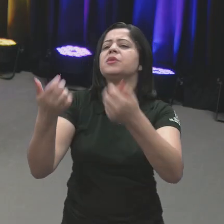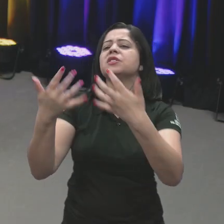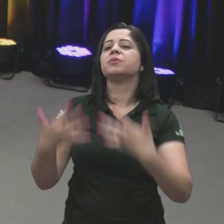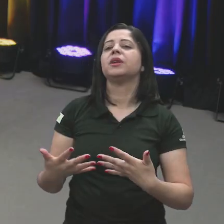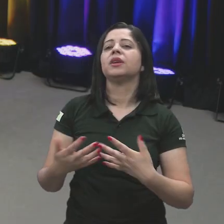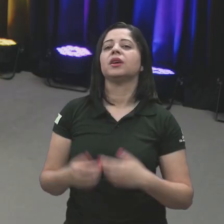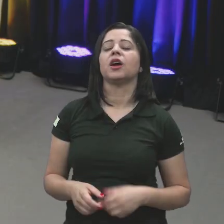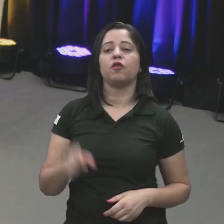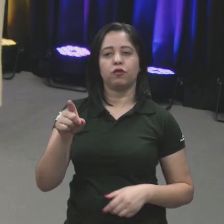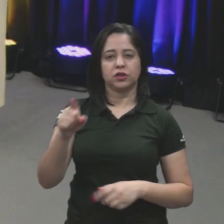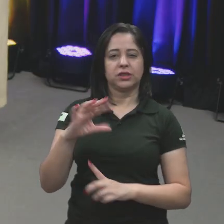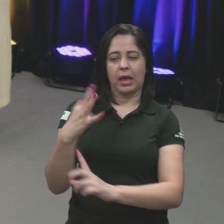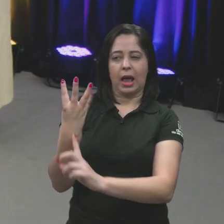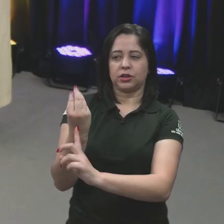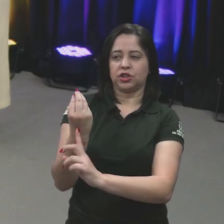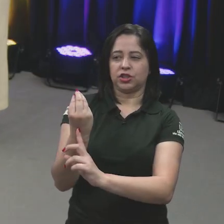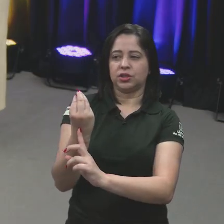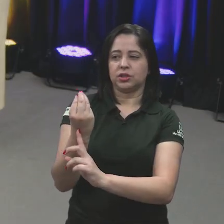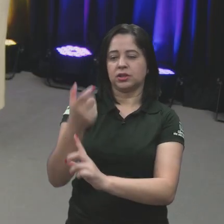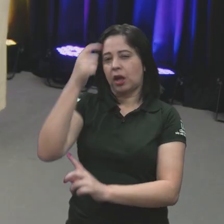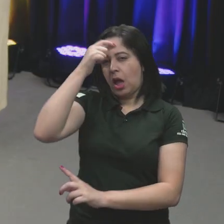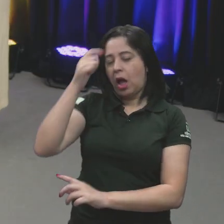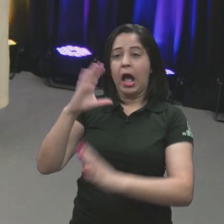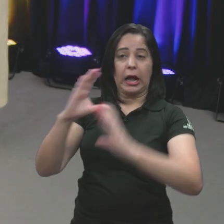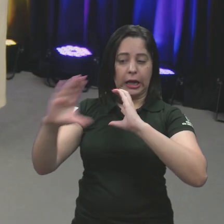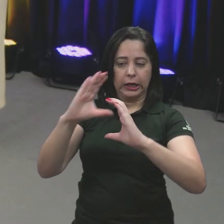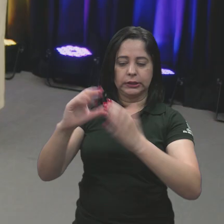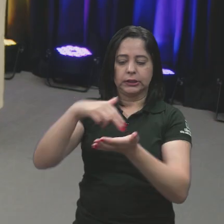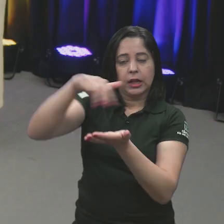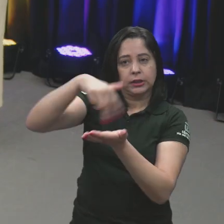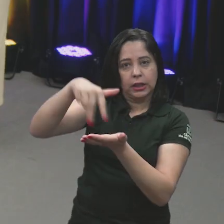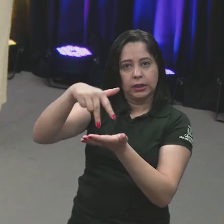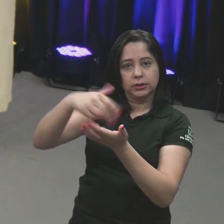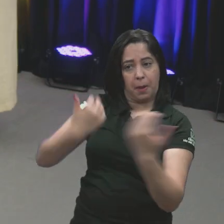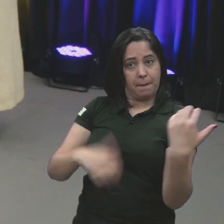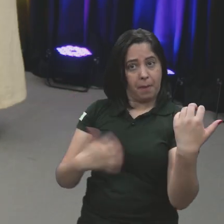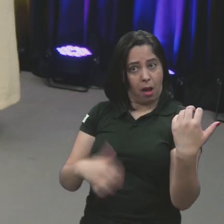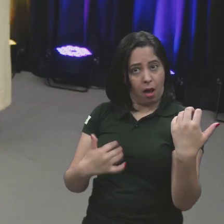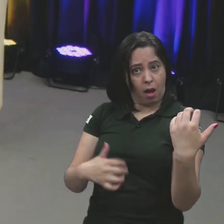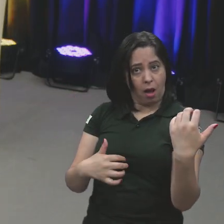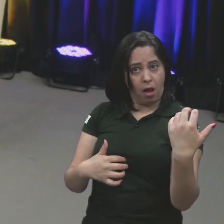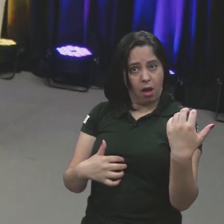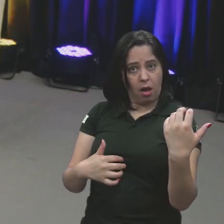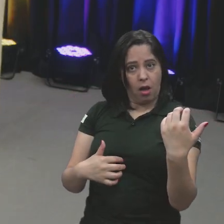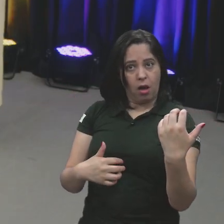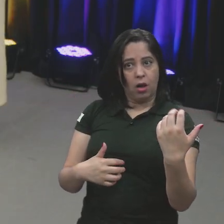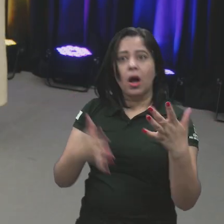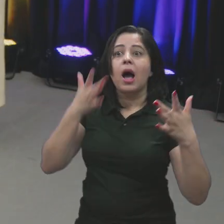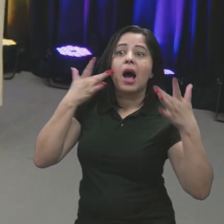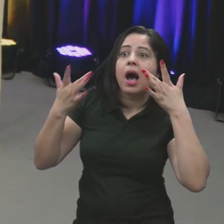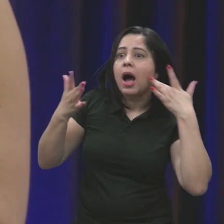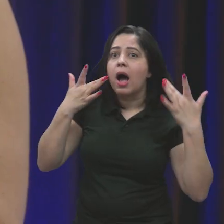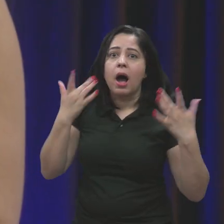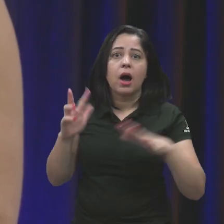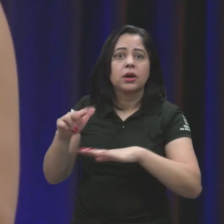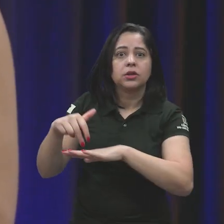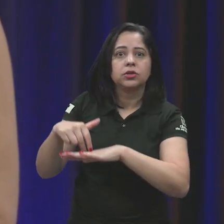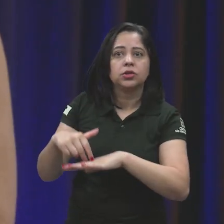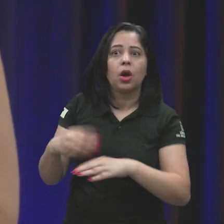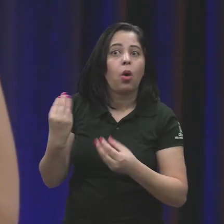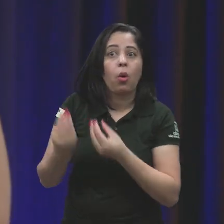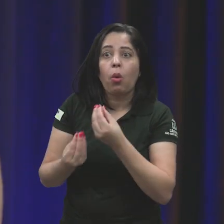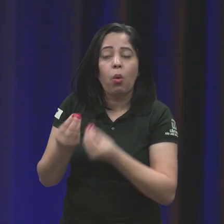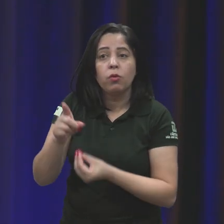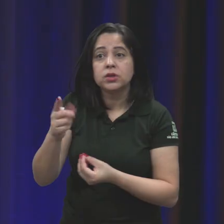mim, ó. Você que é uma artista eclética, que canta, que dança, que toca, que encena, que atua.